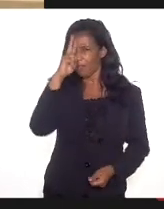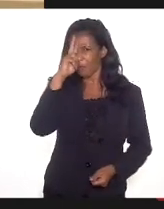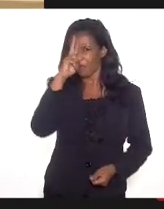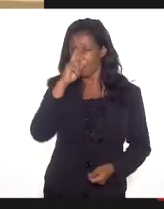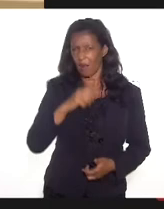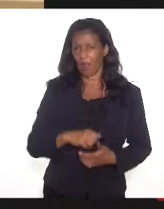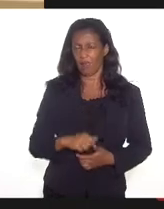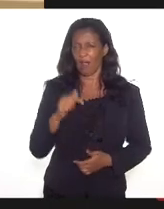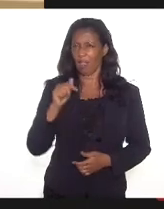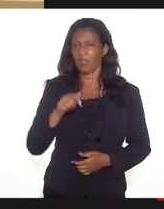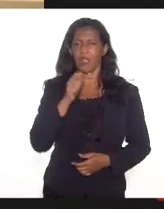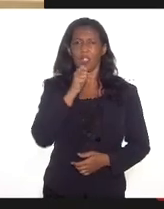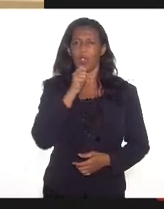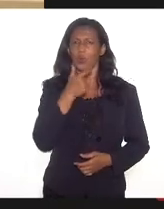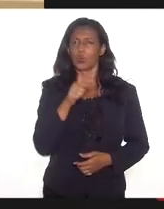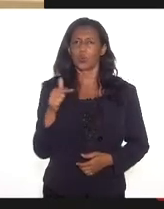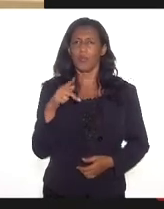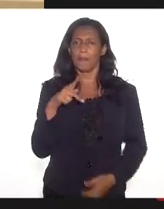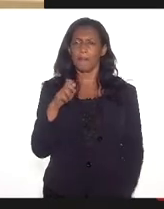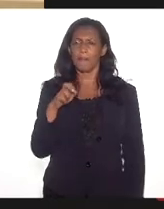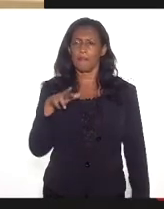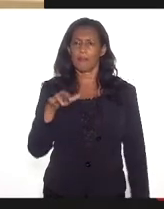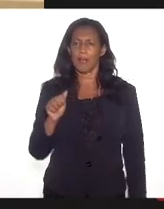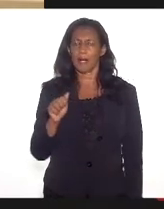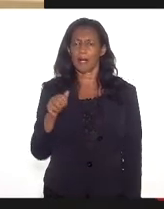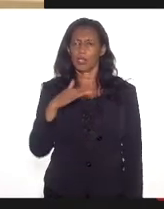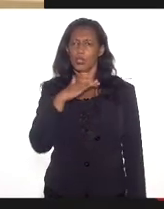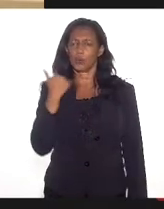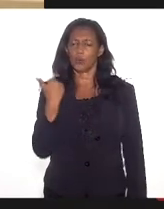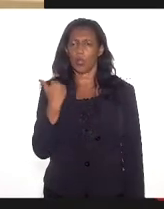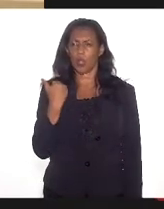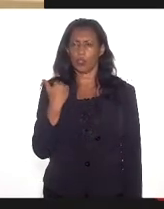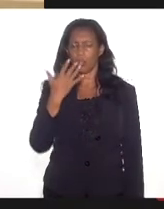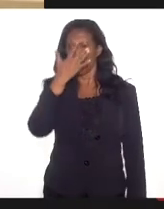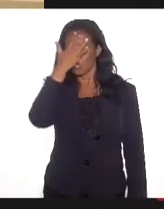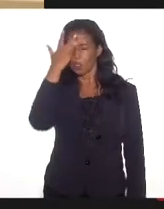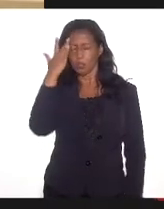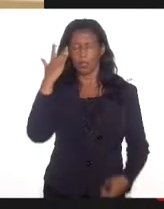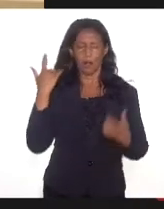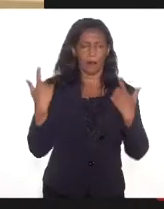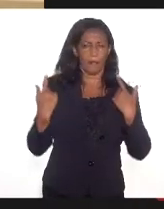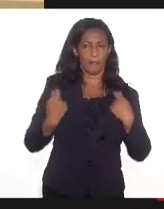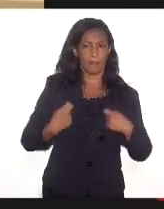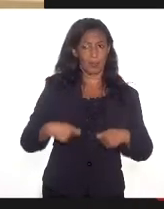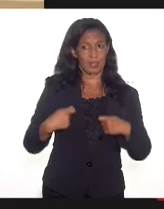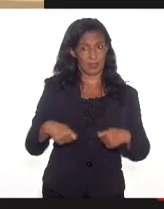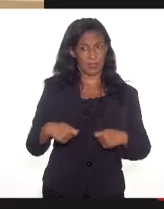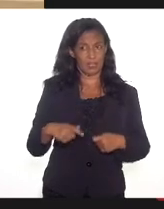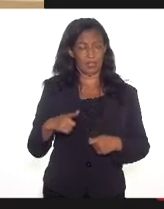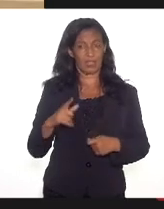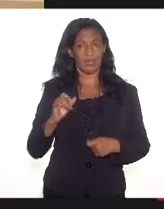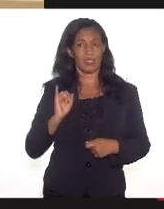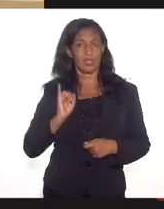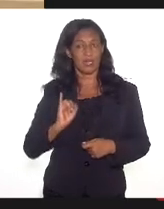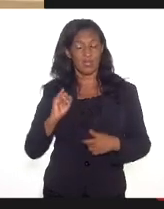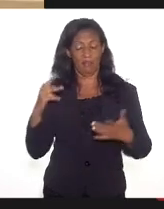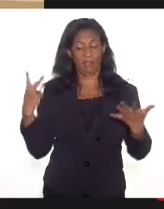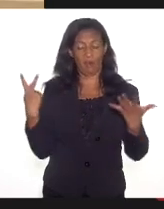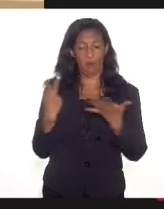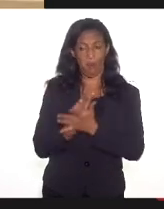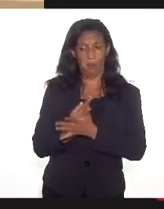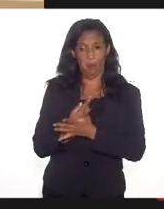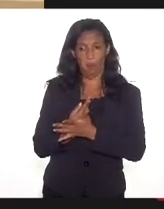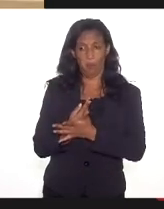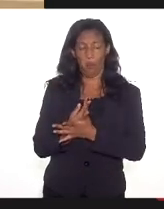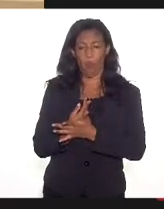existe pena de morte e que portanto as pessoas precisam ser caso estejam cometendo qualquer